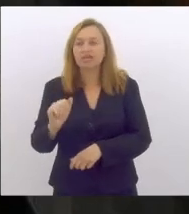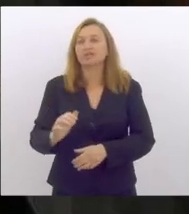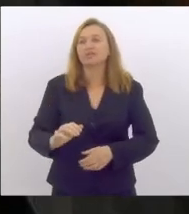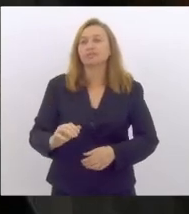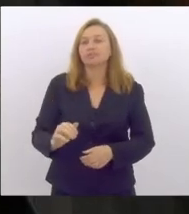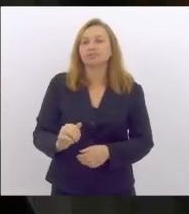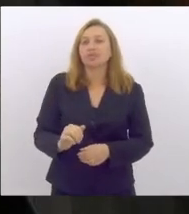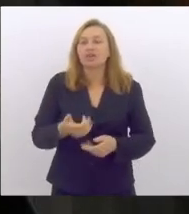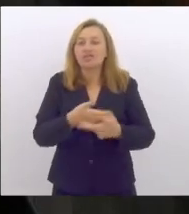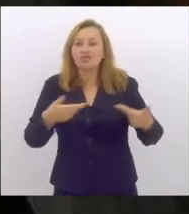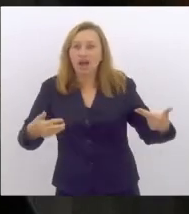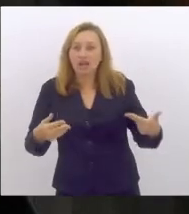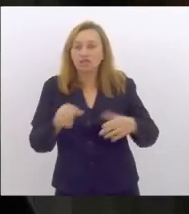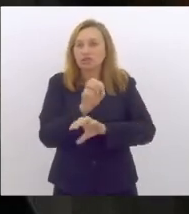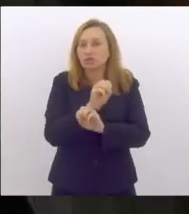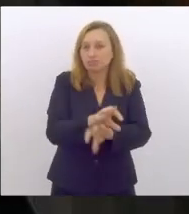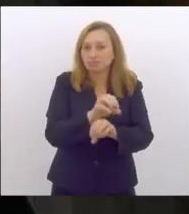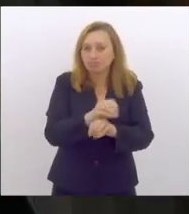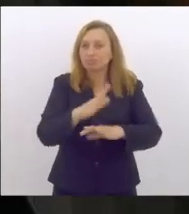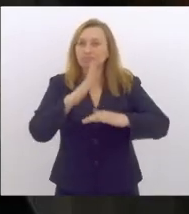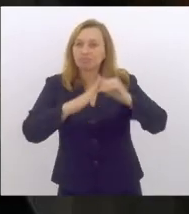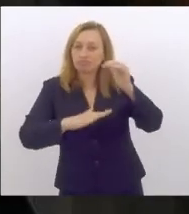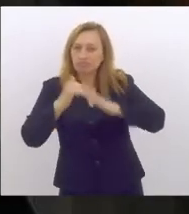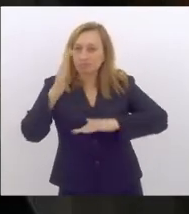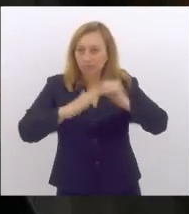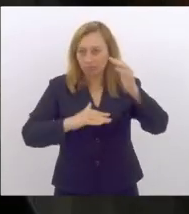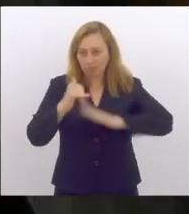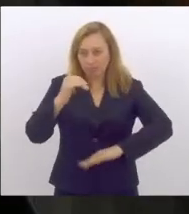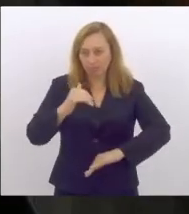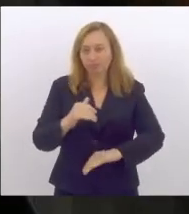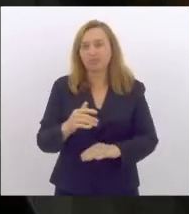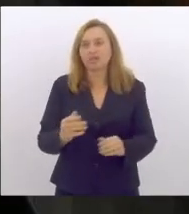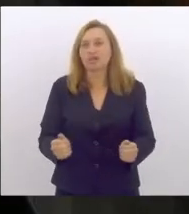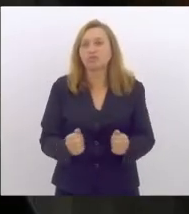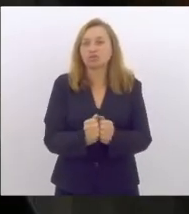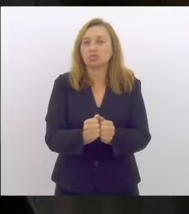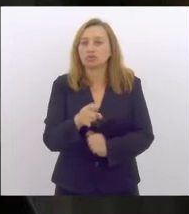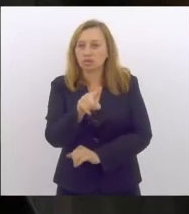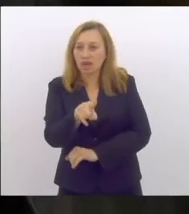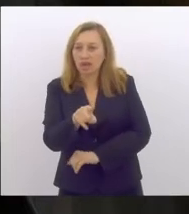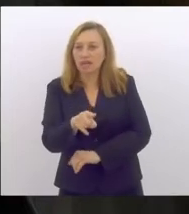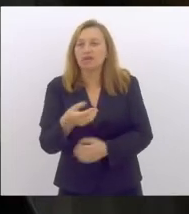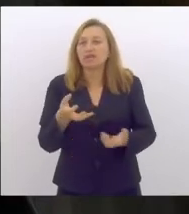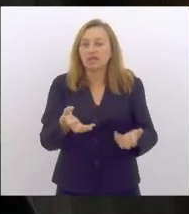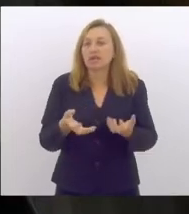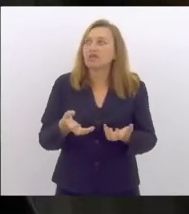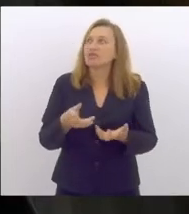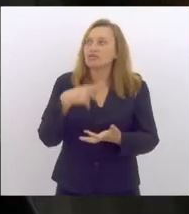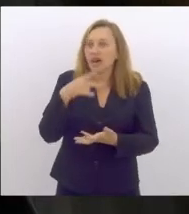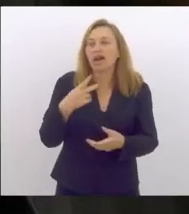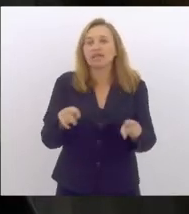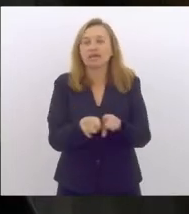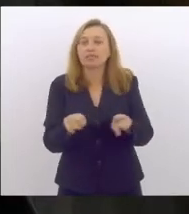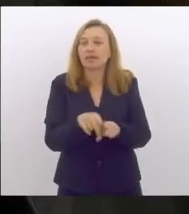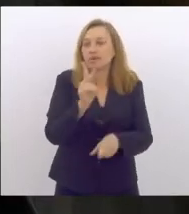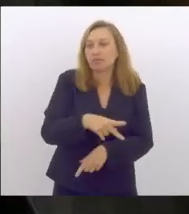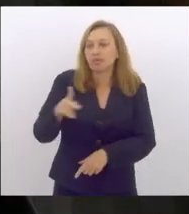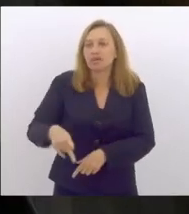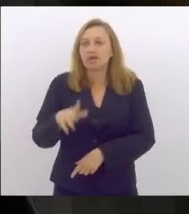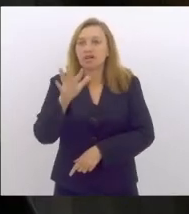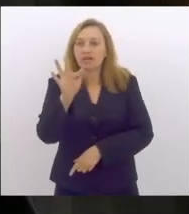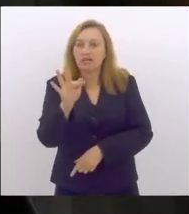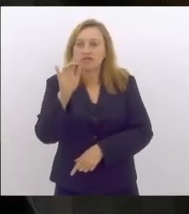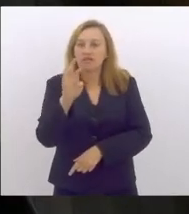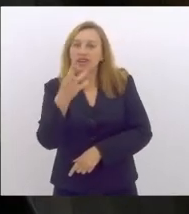grandes educadores conhecedores da educação infantil que estavam por lá hoje quero aqui também citar a professora Fernanda